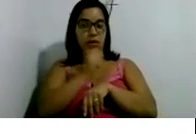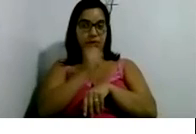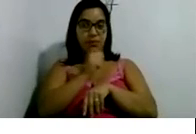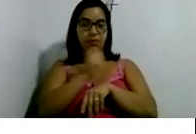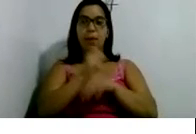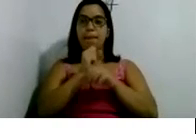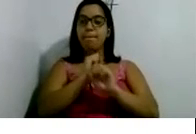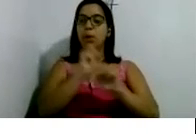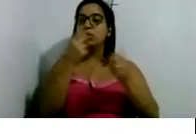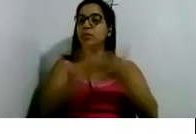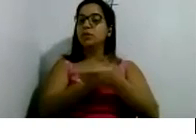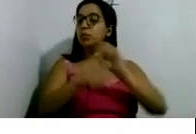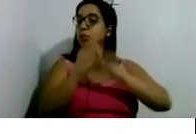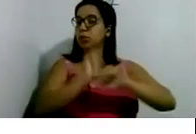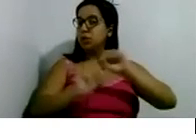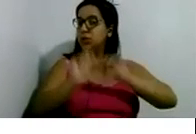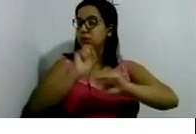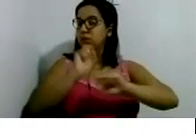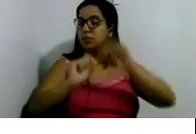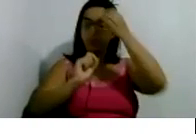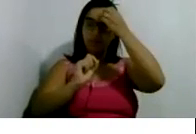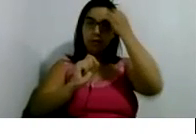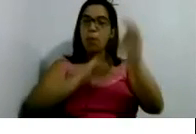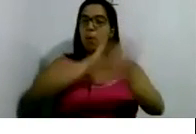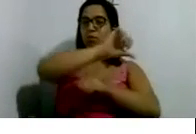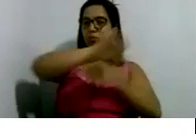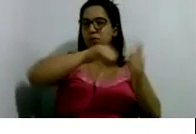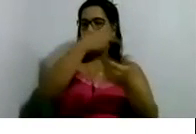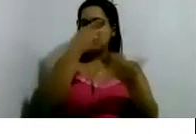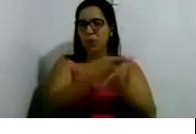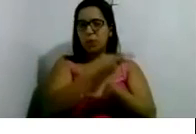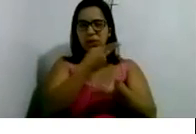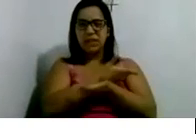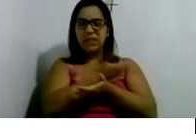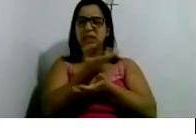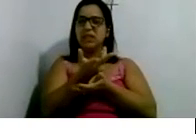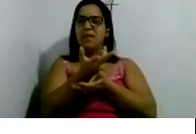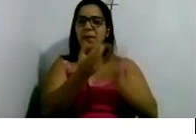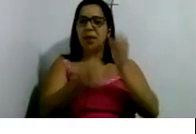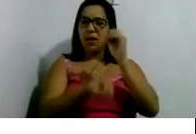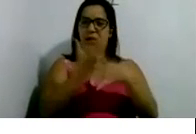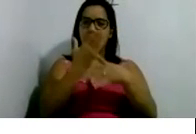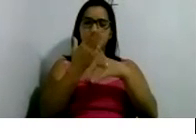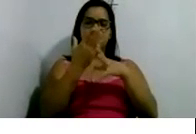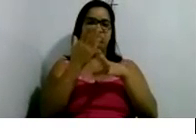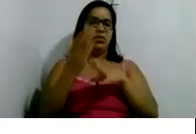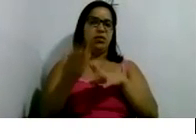o quê? A gente pode ter um rearranjo inadequado, formando uma